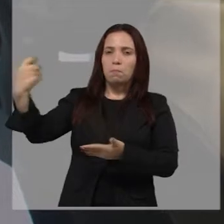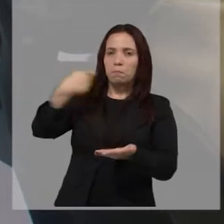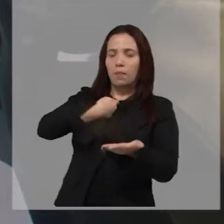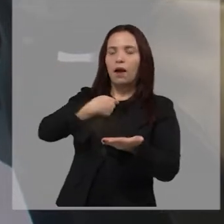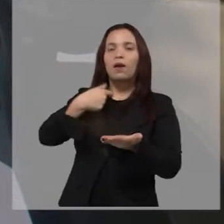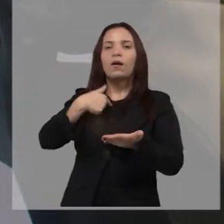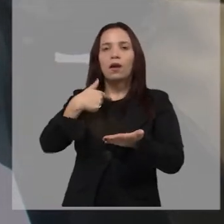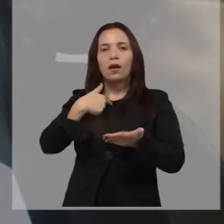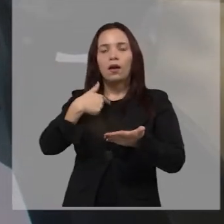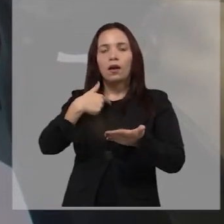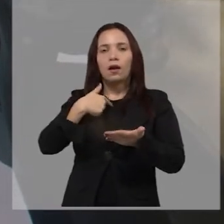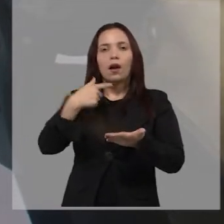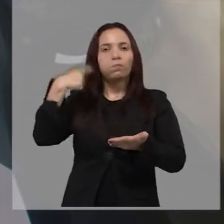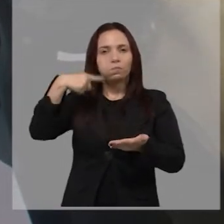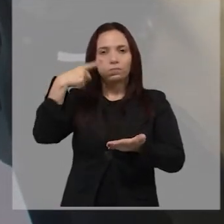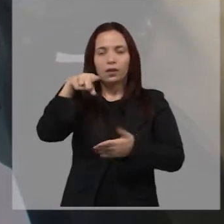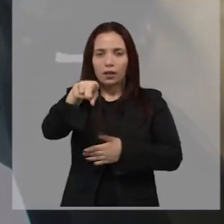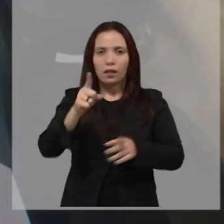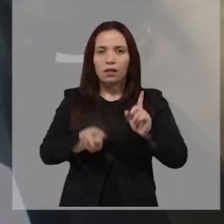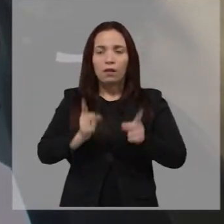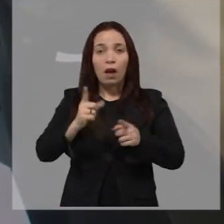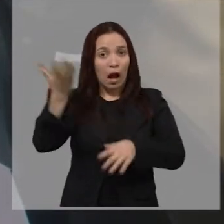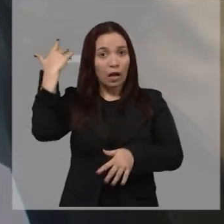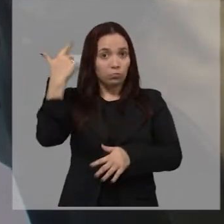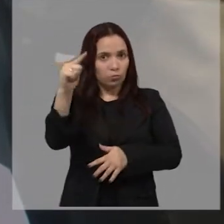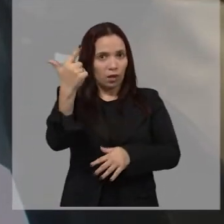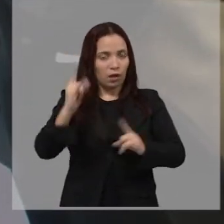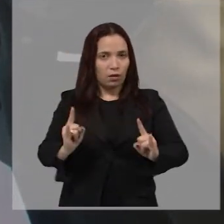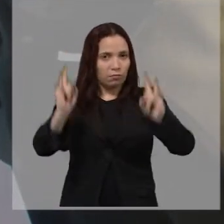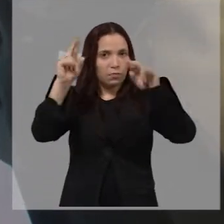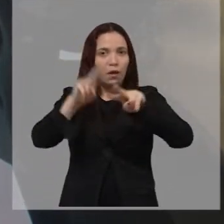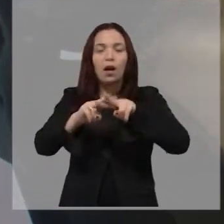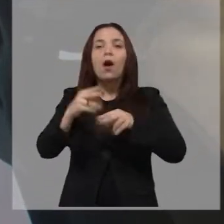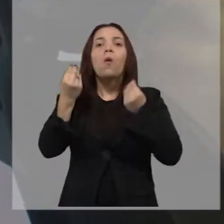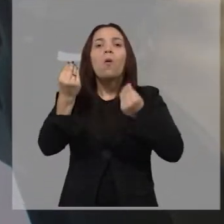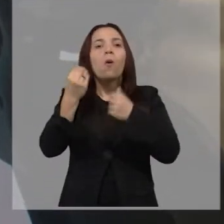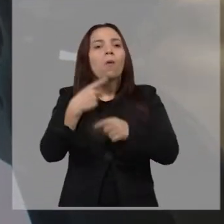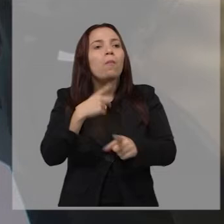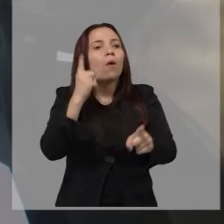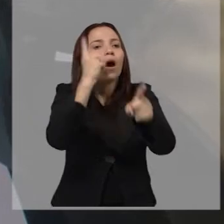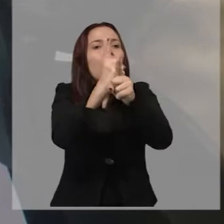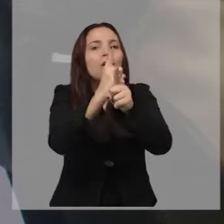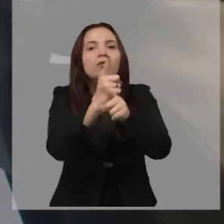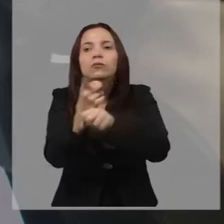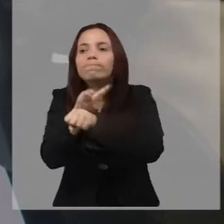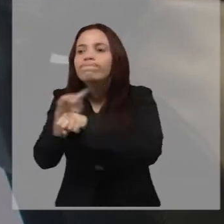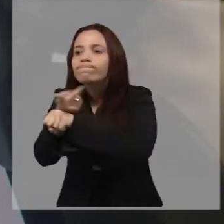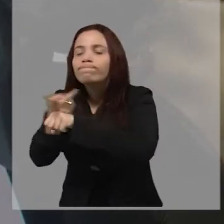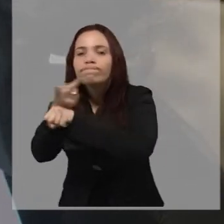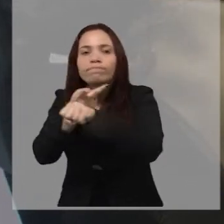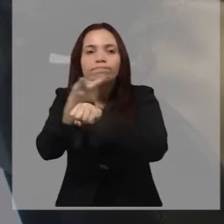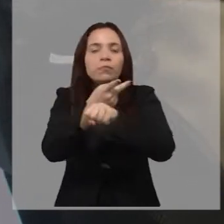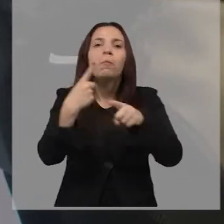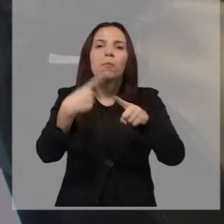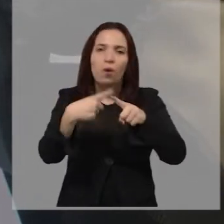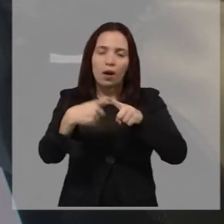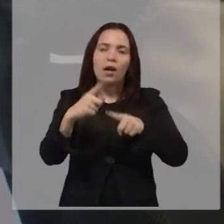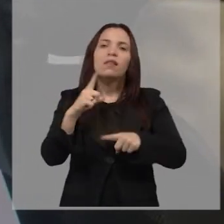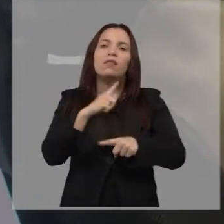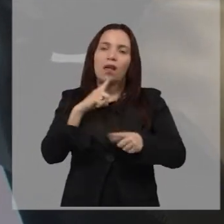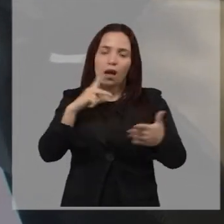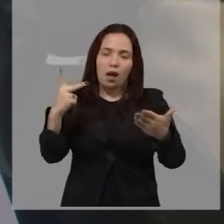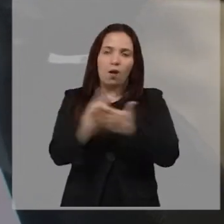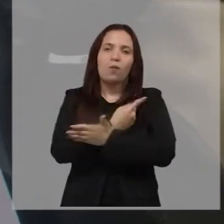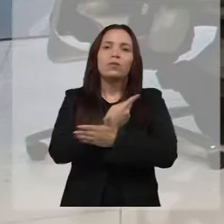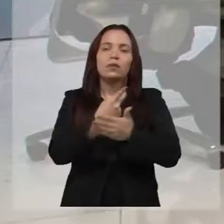desviam, estava com uma droga e tal, e era um problema, não havia o Imelda ainda, onde localizar esse rapaz para ele não sofrer. Então, é realmente uma